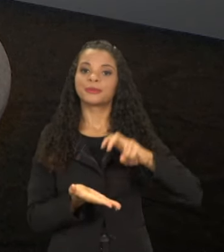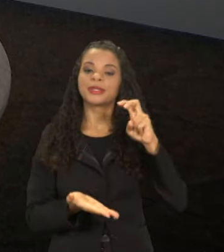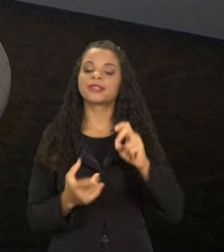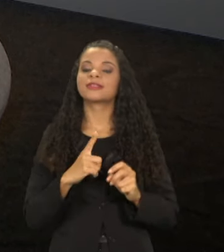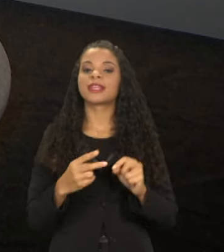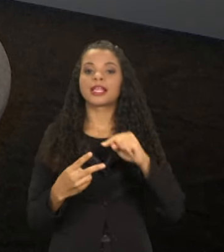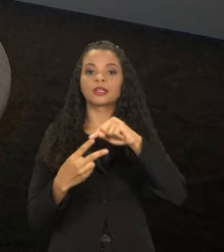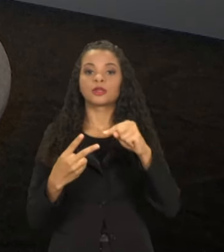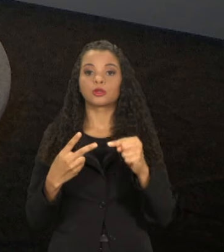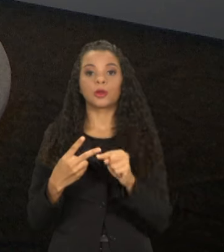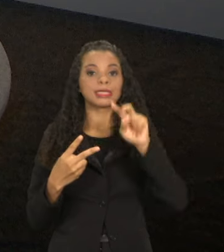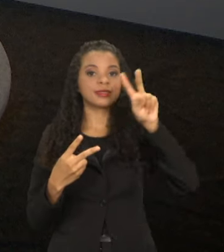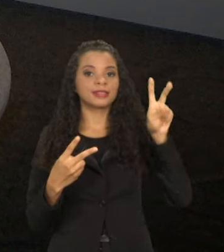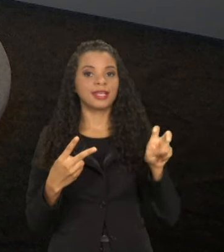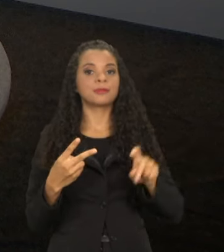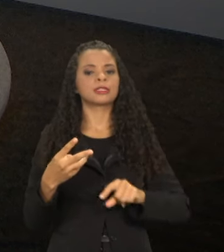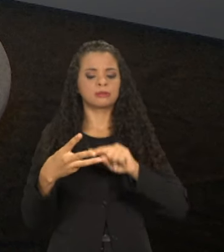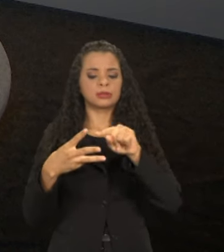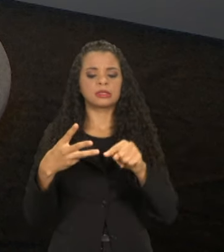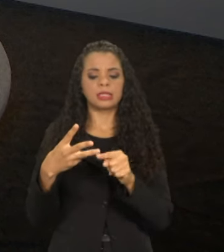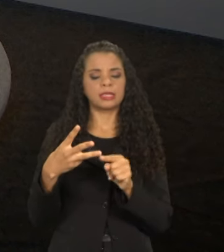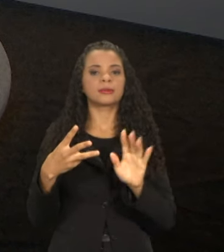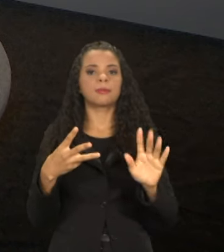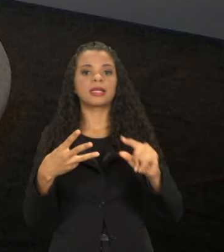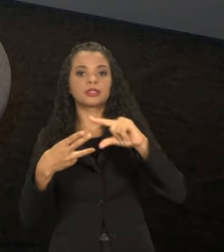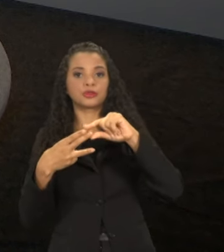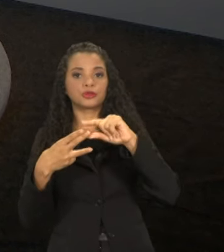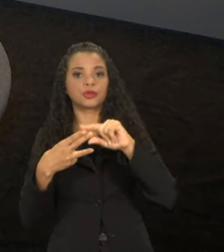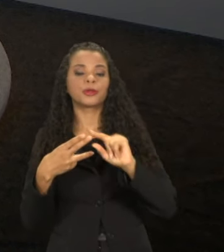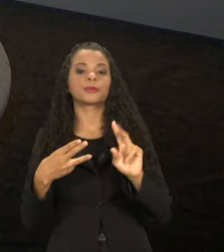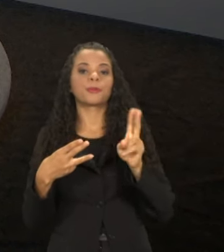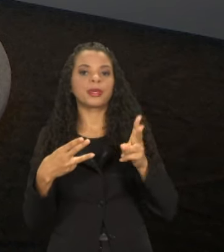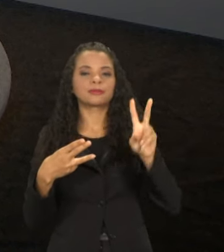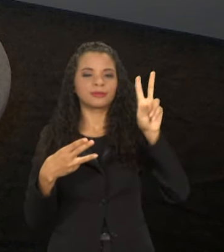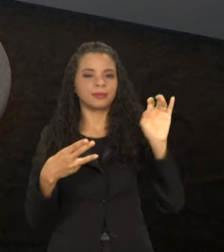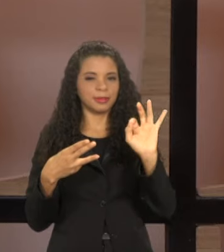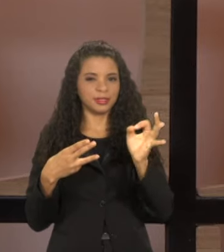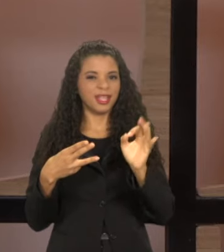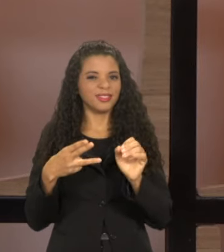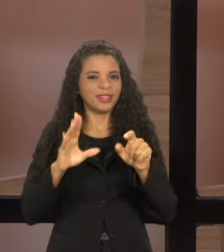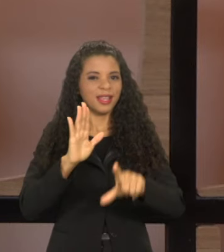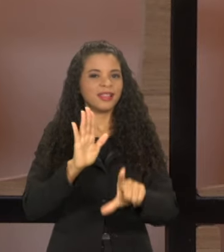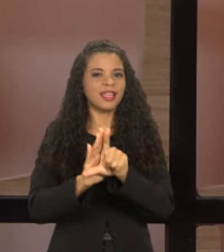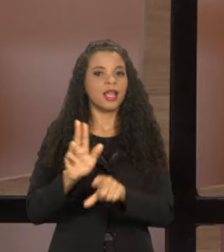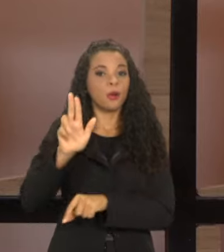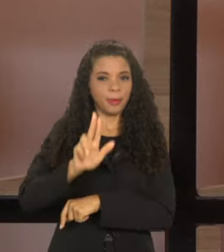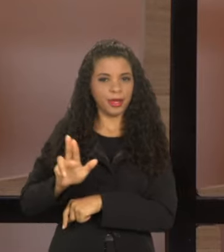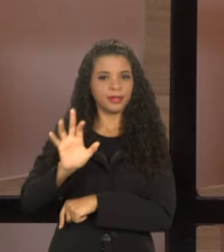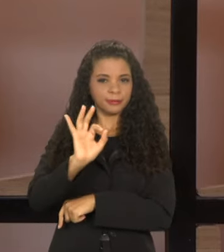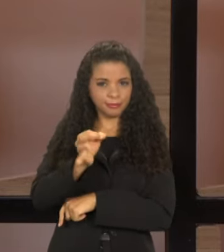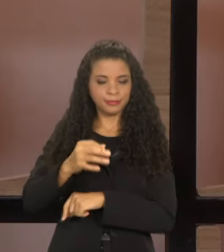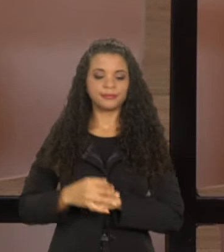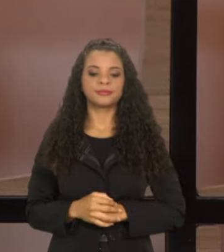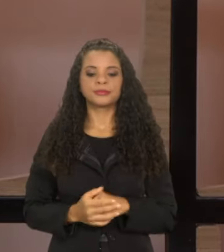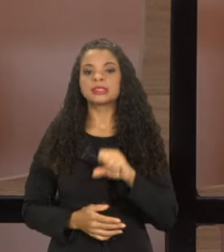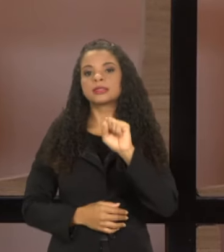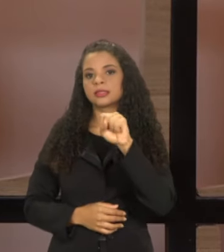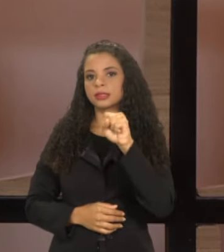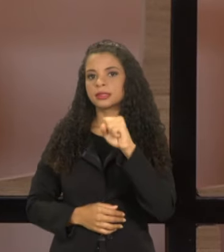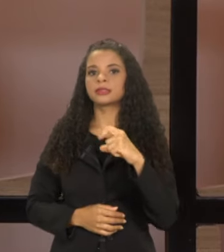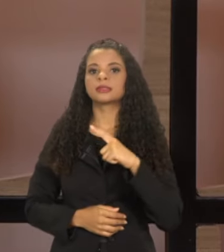três itens, sendo que dois tratam do mesmo assunto, que é a questão da lei de Uberlândia. Foi proposta uma ação,